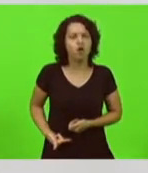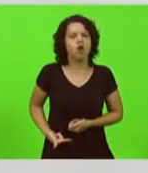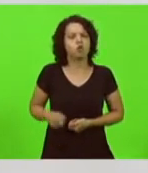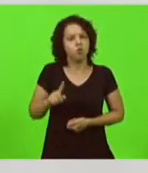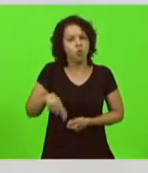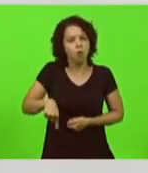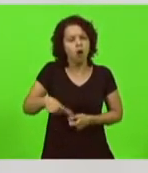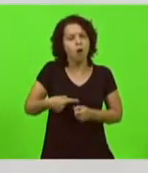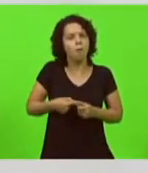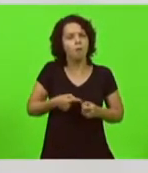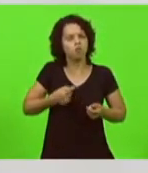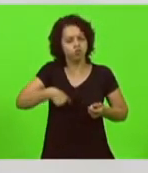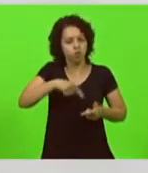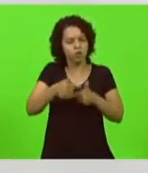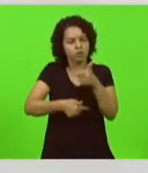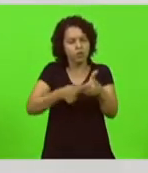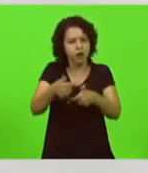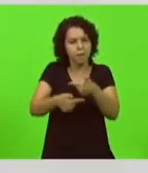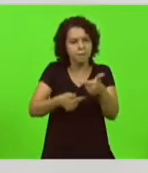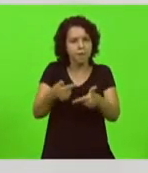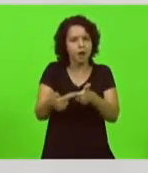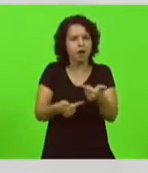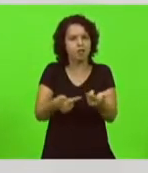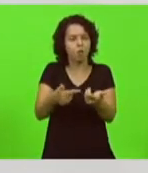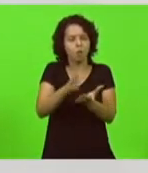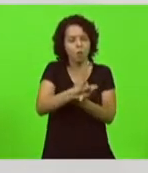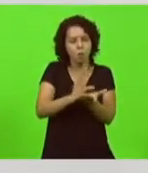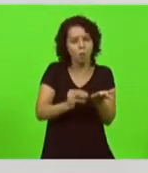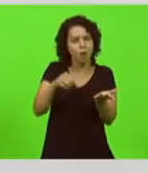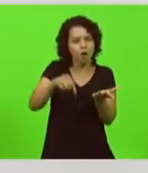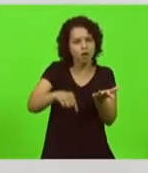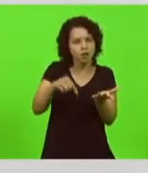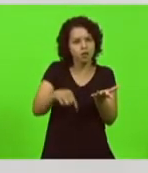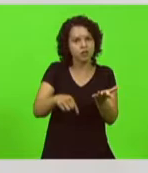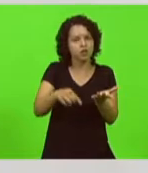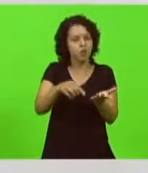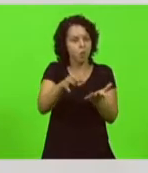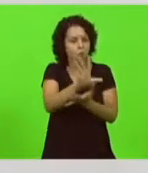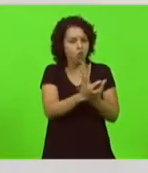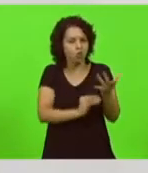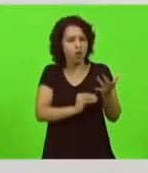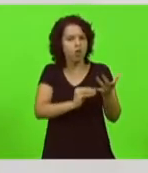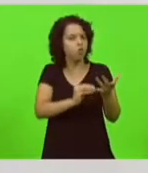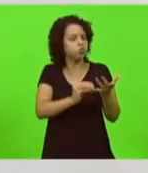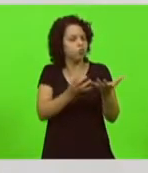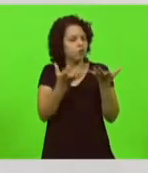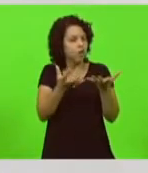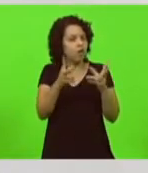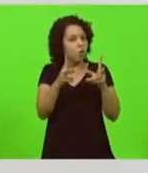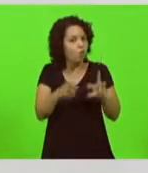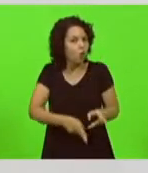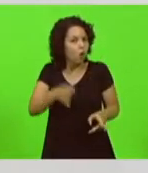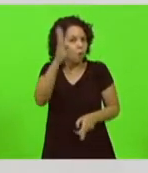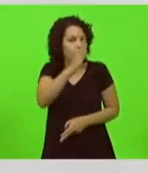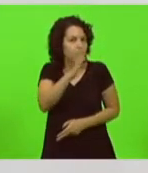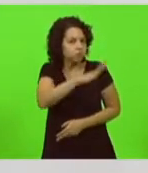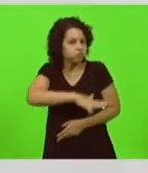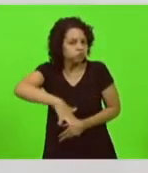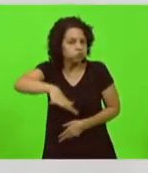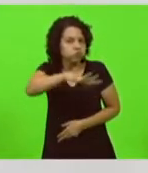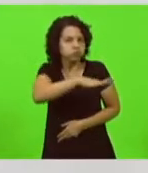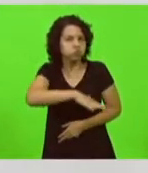reproduzir aqui o modelo de pactuação que queremos em todo o país, sem concentração de